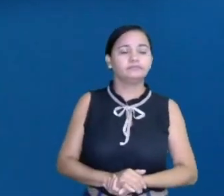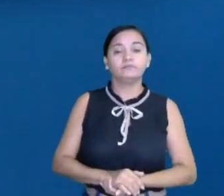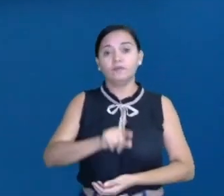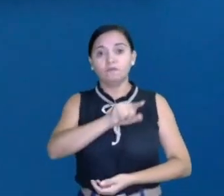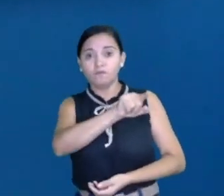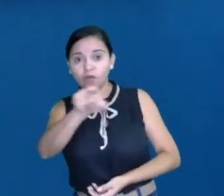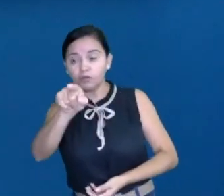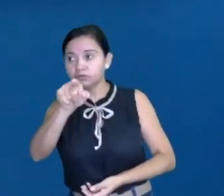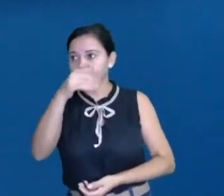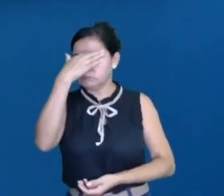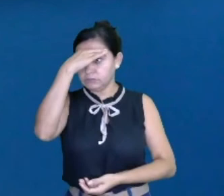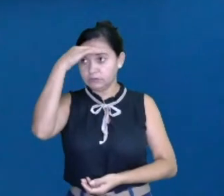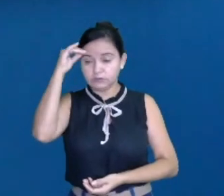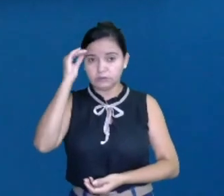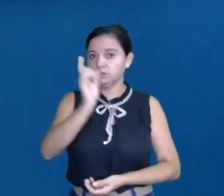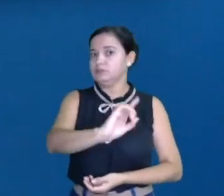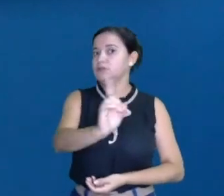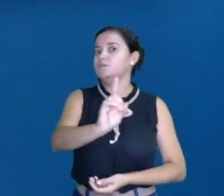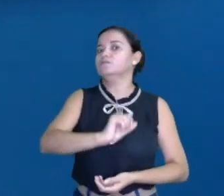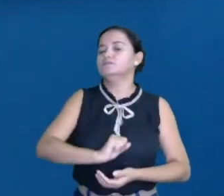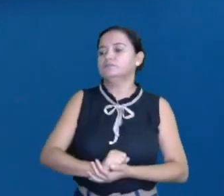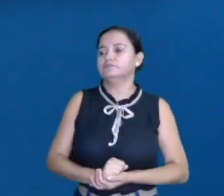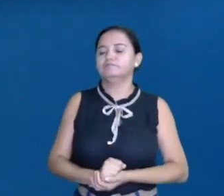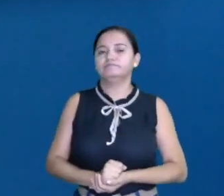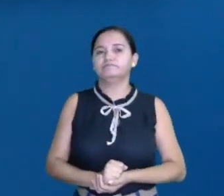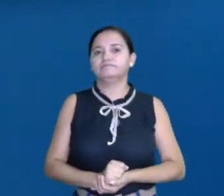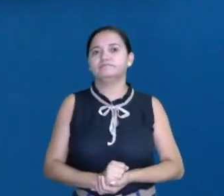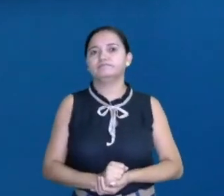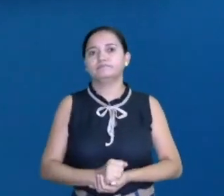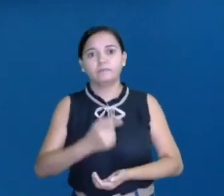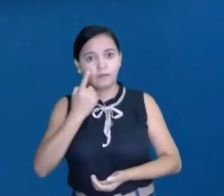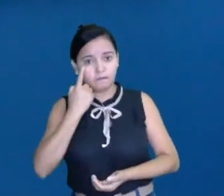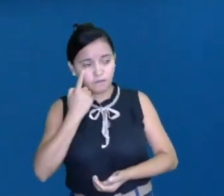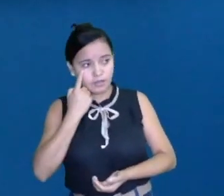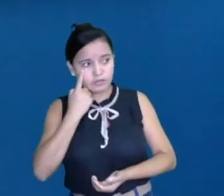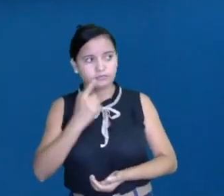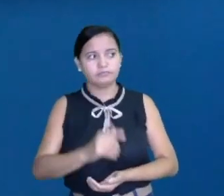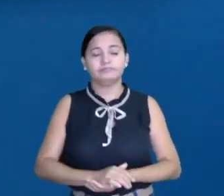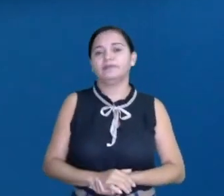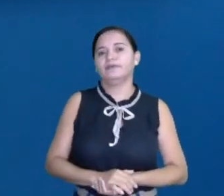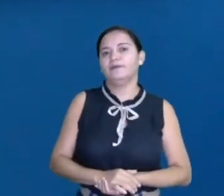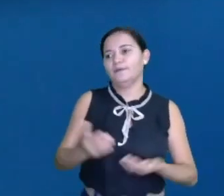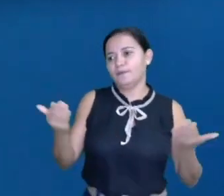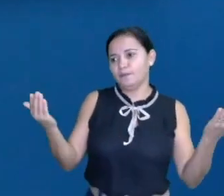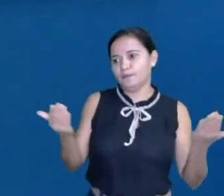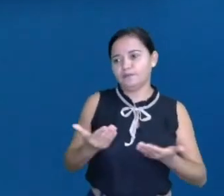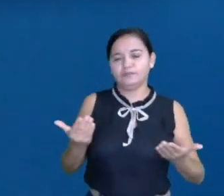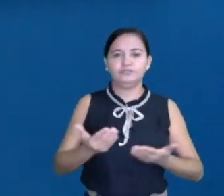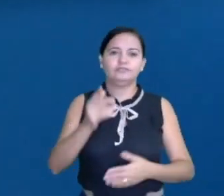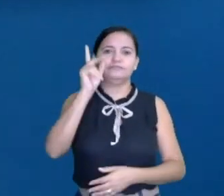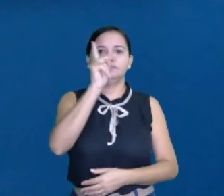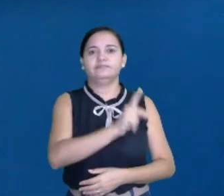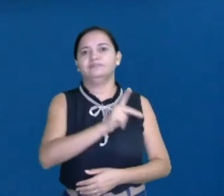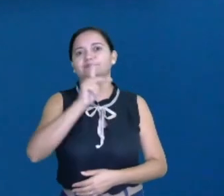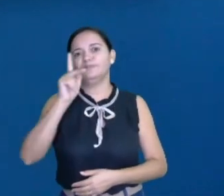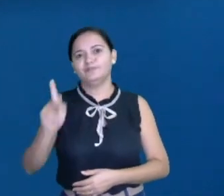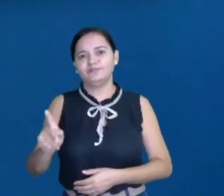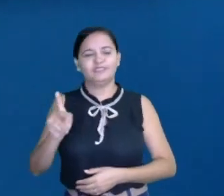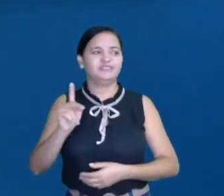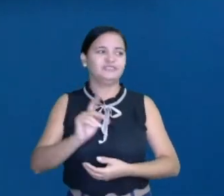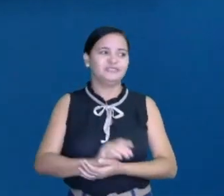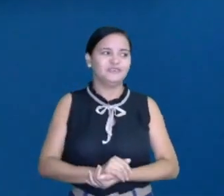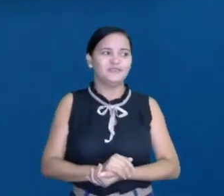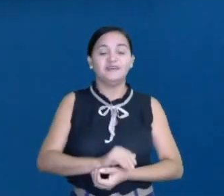esqueça disso. Pois, aqui olha só, falamos de ossos, hoje temos um professor lá